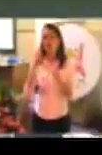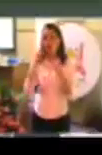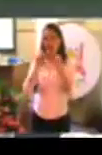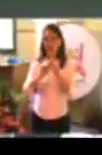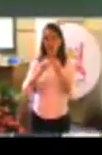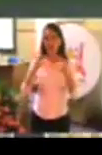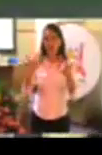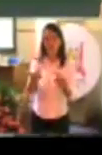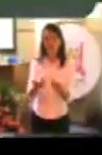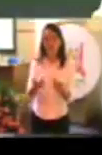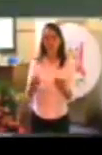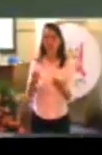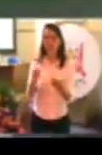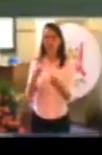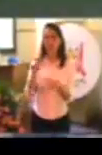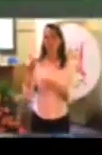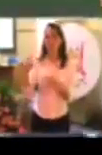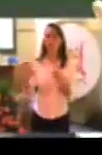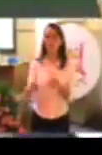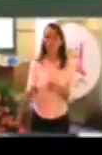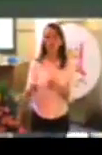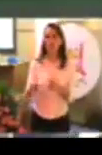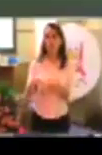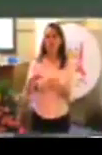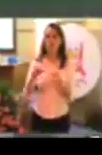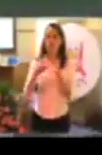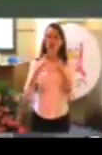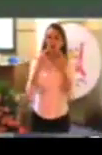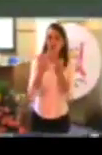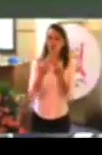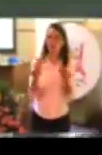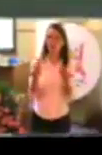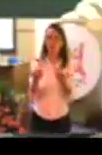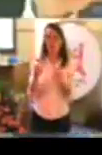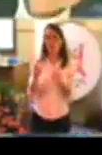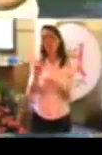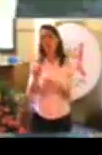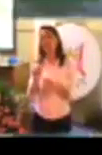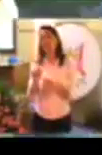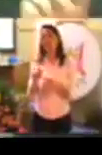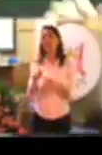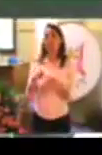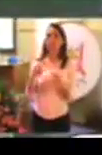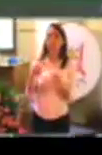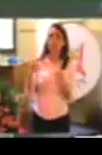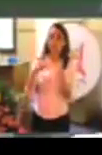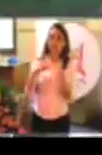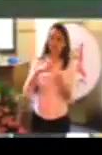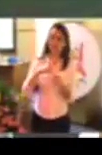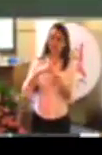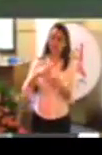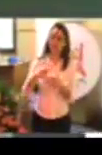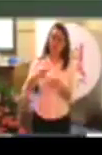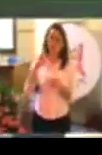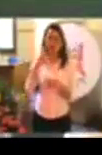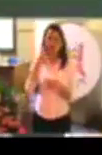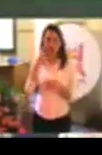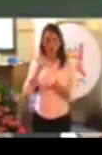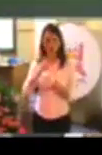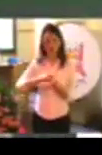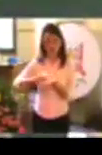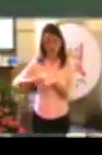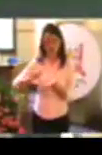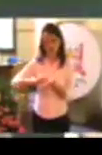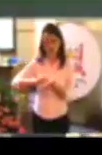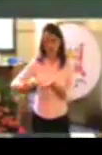sessão plenária, se está indo a alguma comissão, se vai participar de alguma audiência pública. Enfim, fica